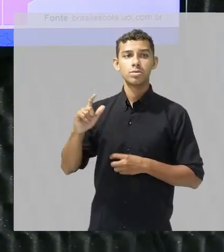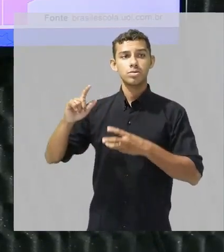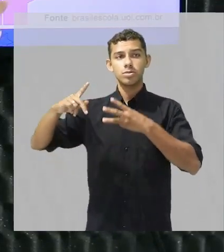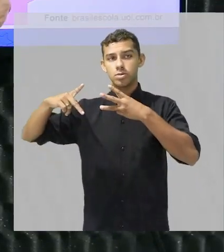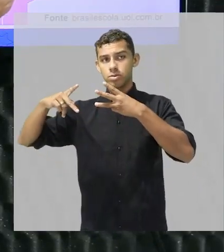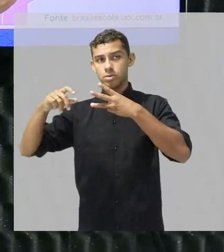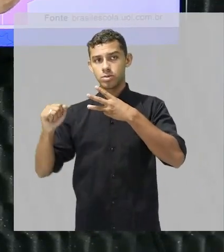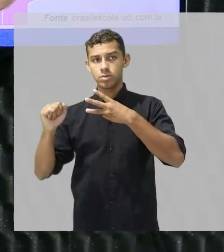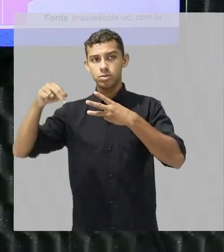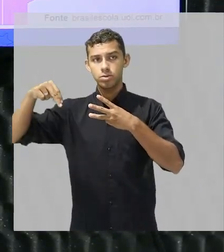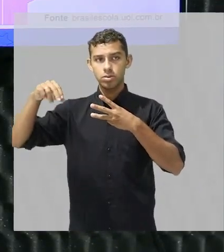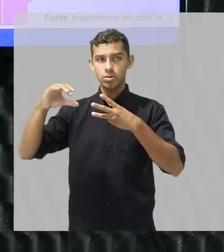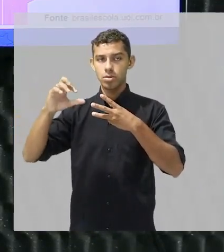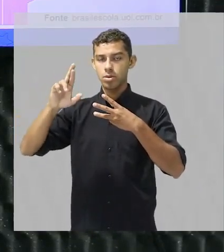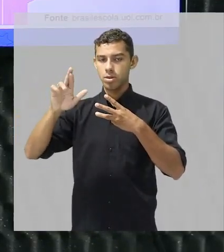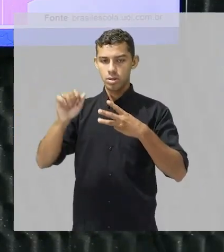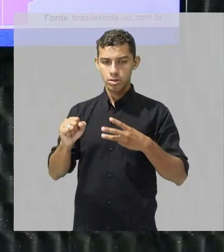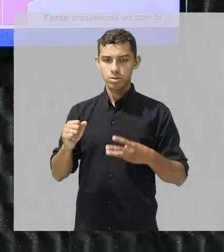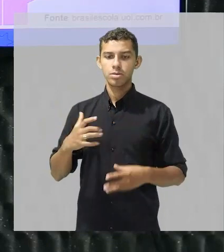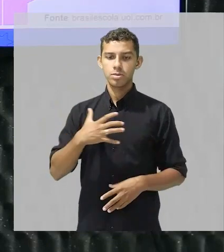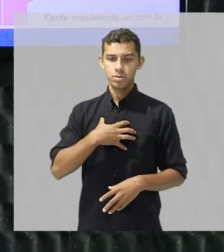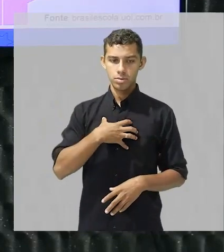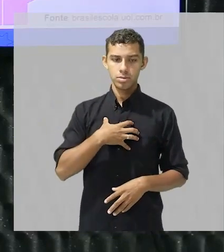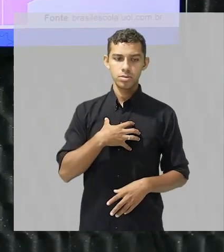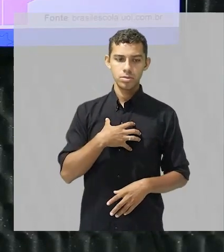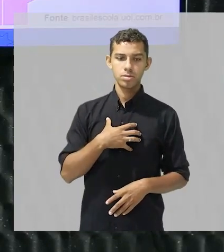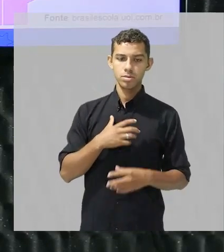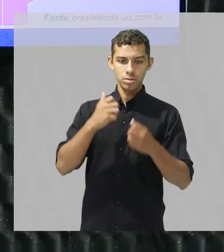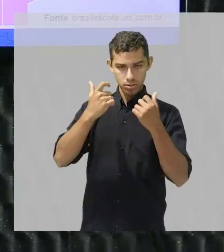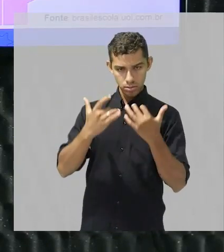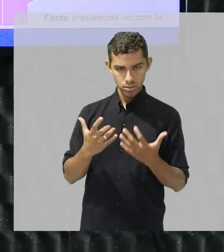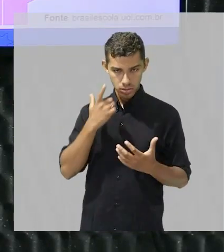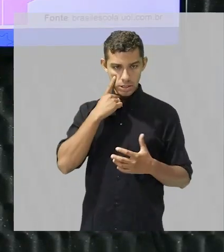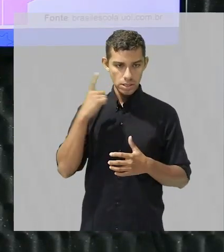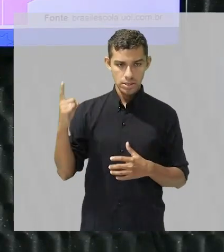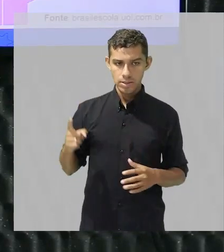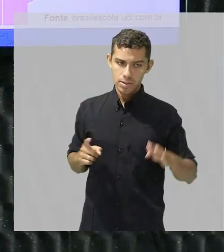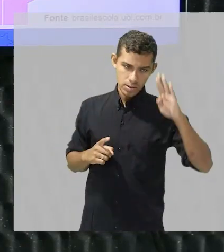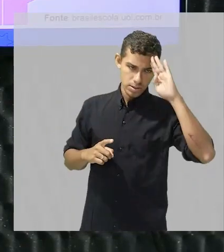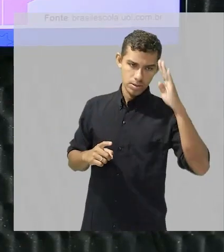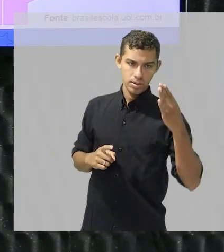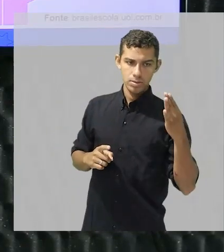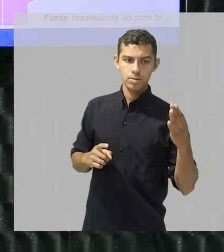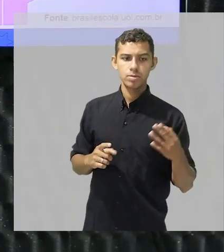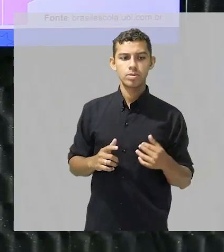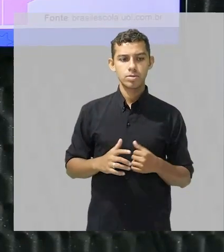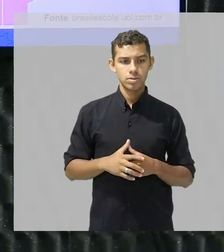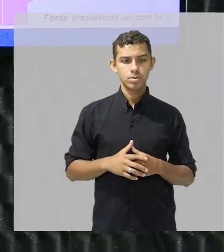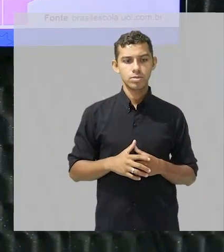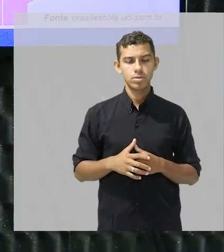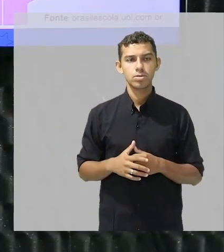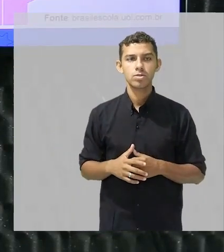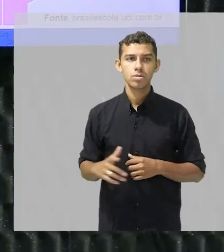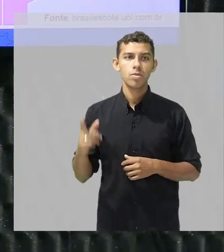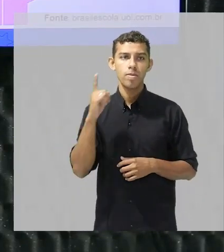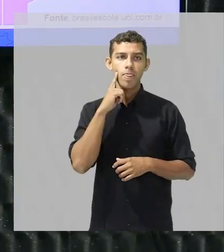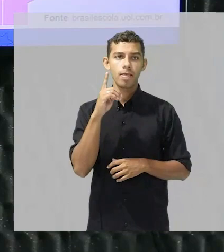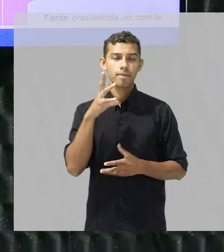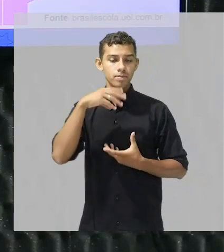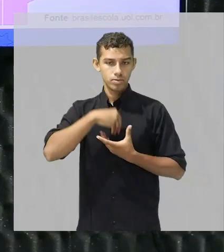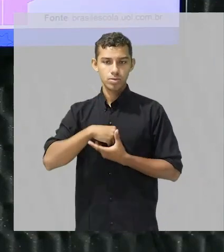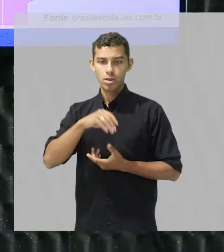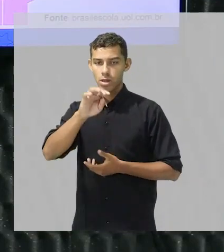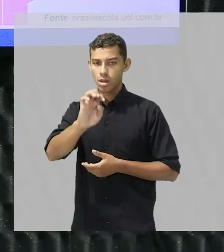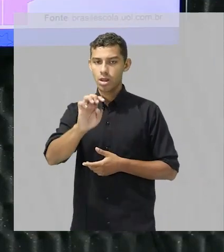temos aqui o pâncreas, que eu acabei de mencionar, né? A questão anterior, o pâncreas, ele funciona como uma glândula endócrina,